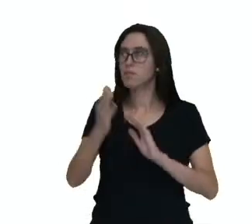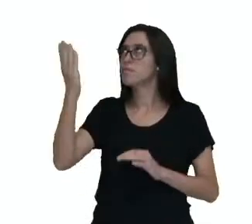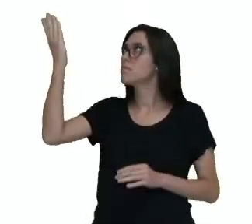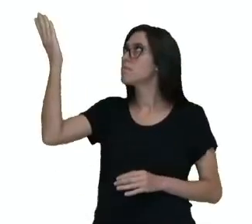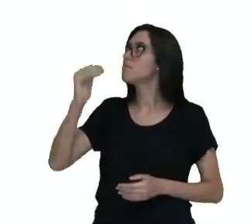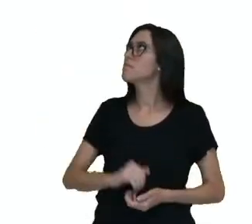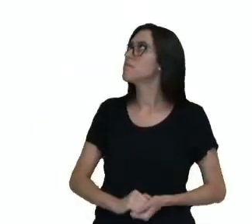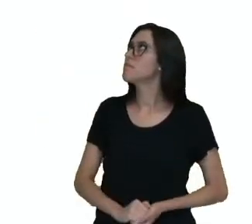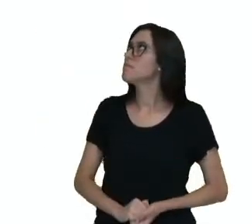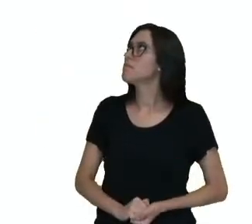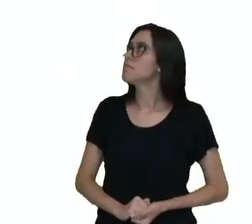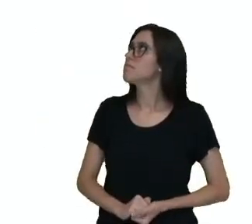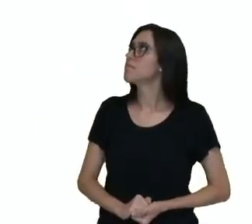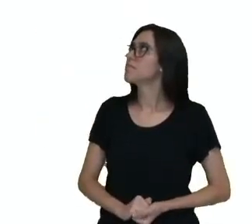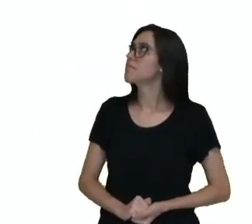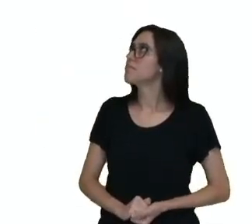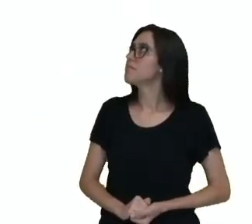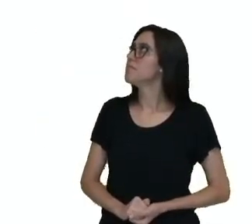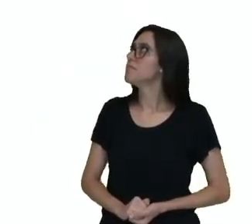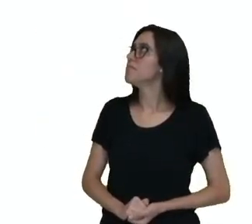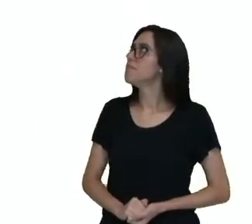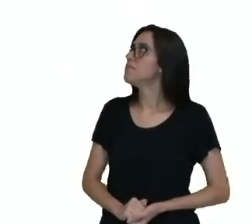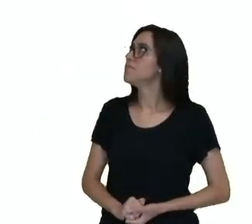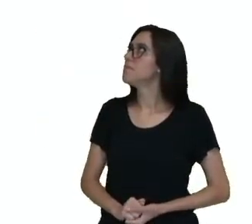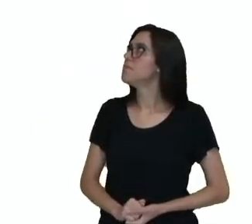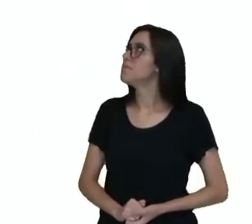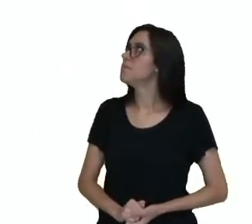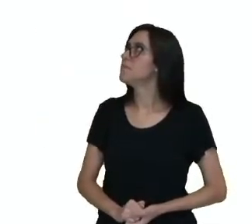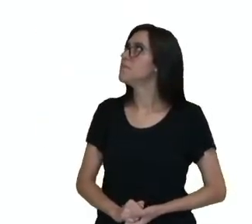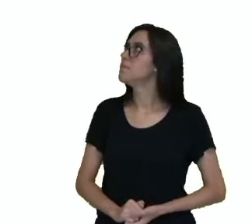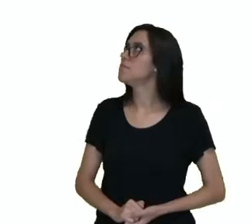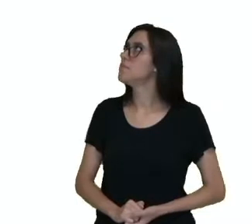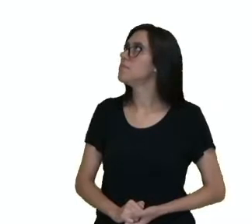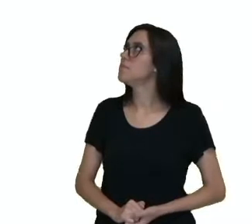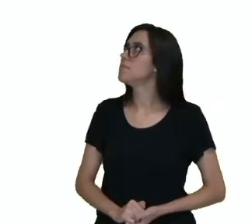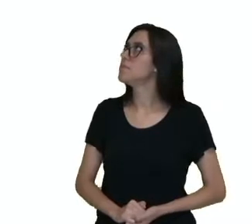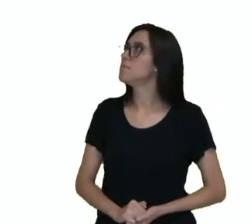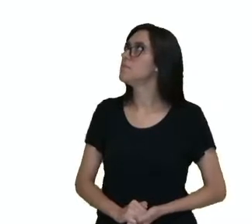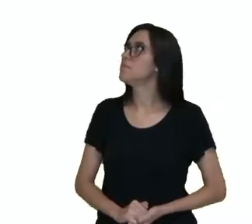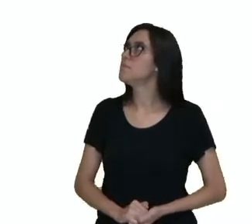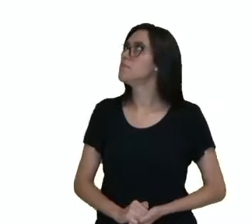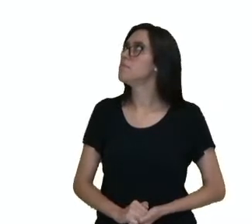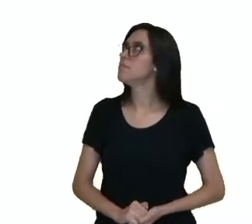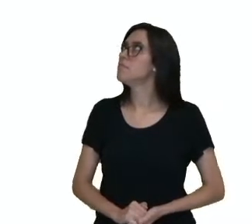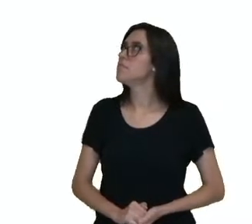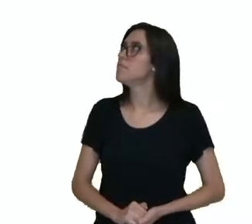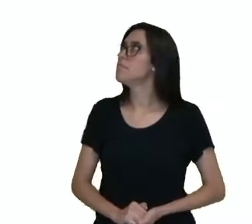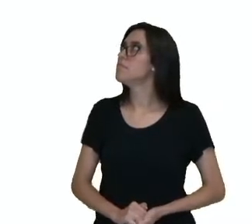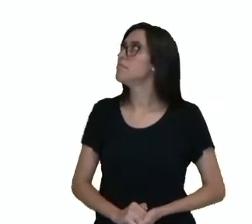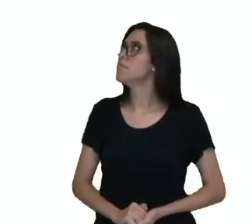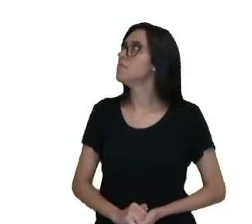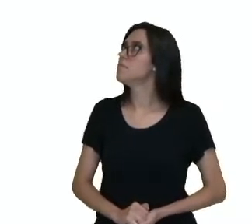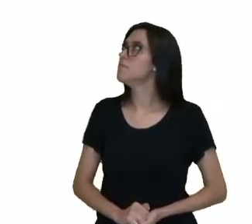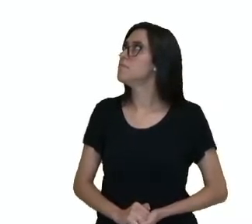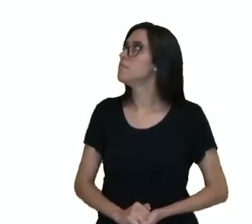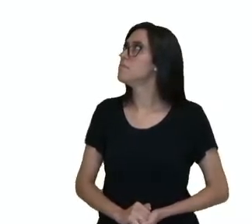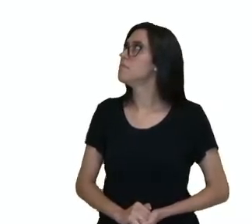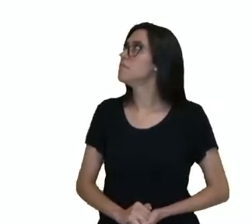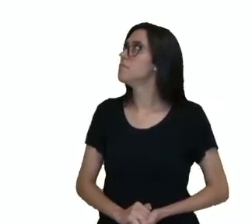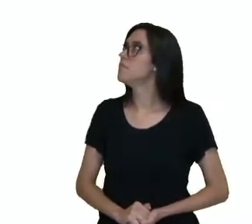por renglones cortos chamados versos. En el que se